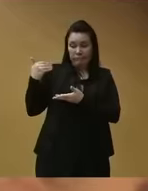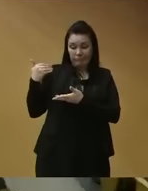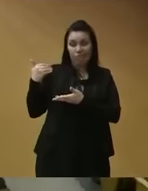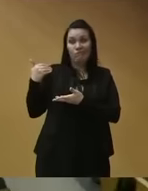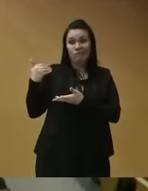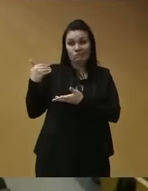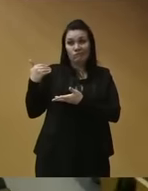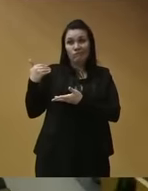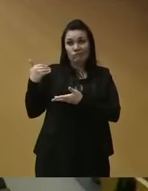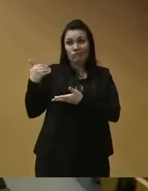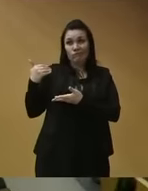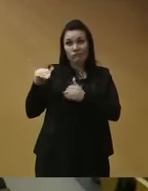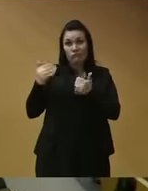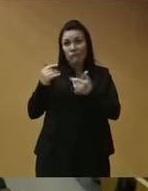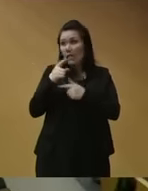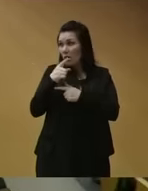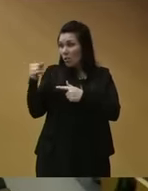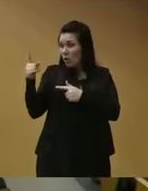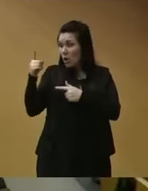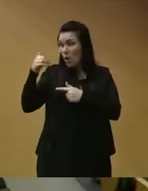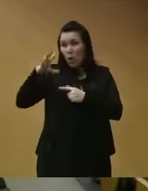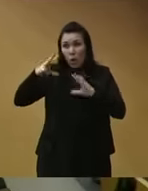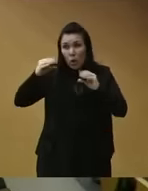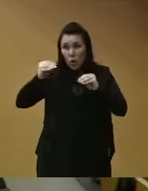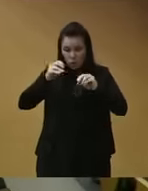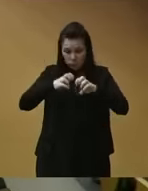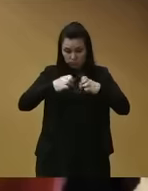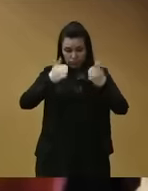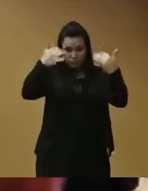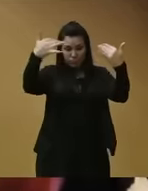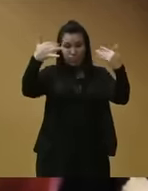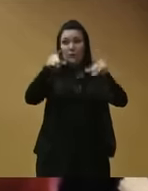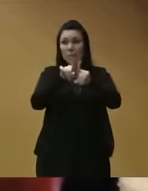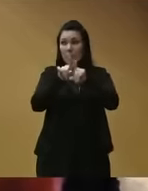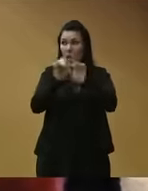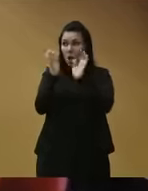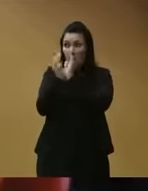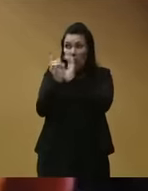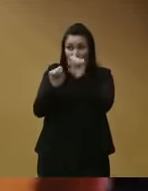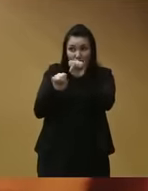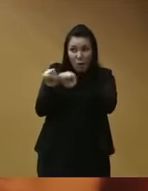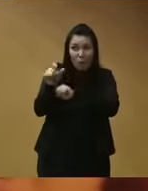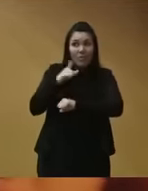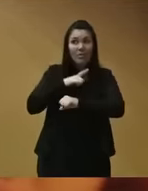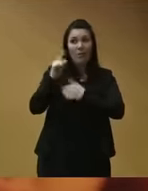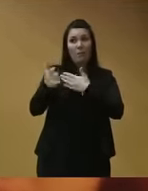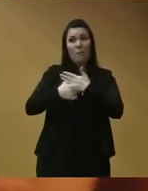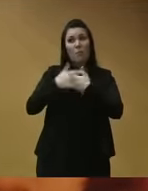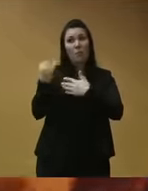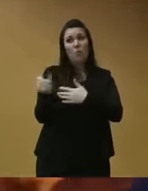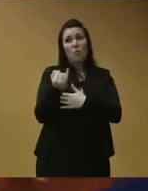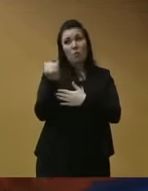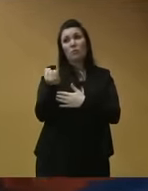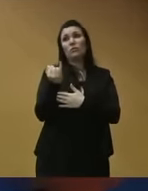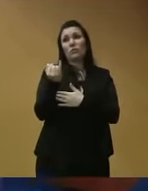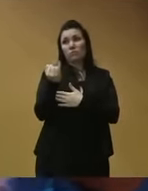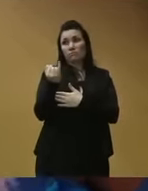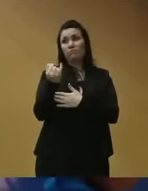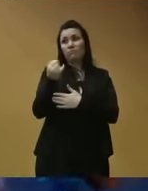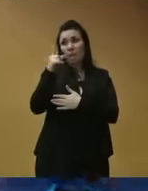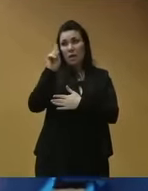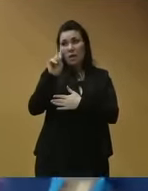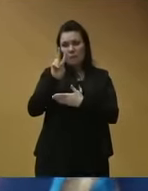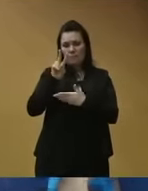que todo mundo que está aqui nesse palco e os nossos colegas formados tem um papel muito importante na